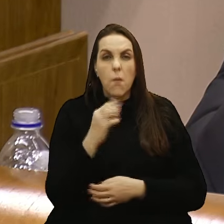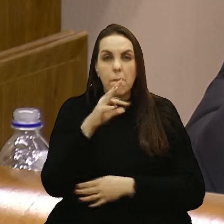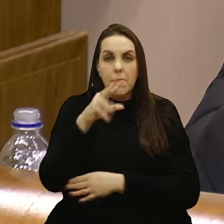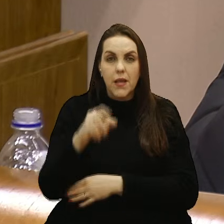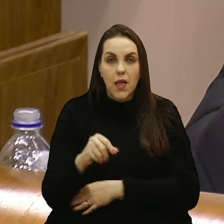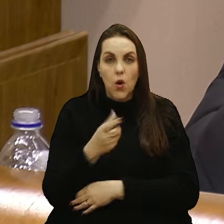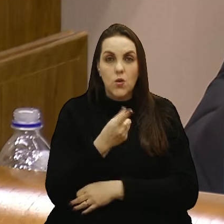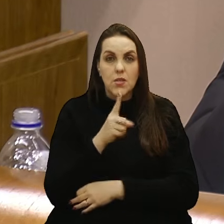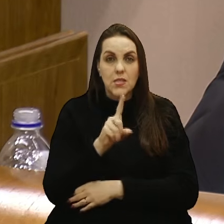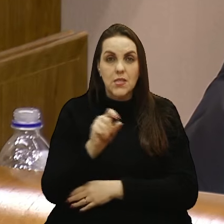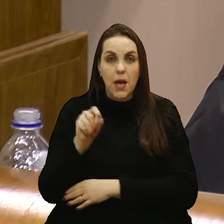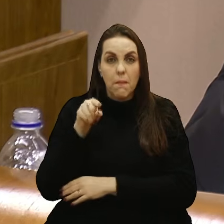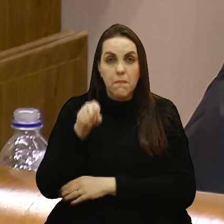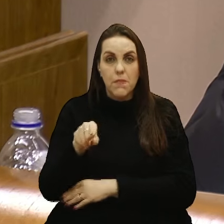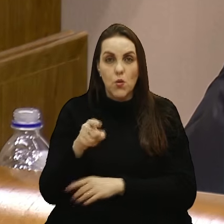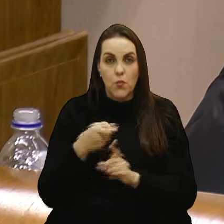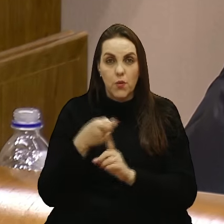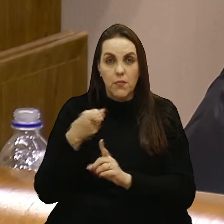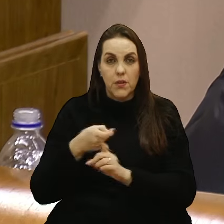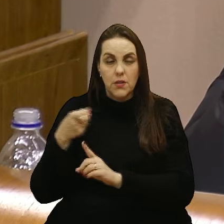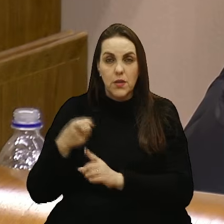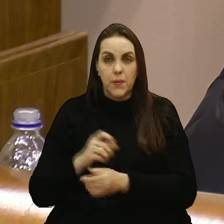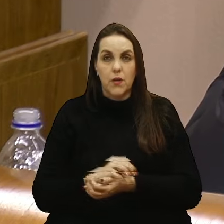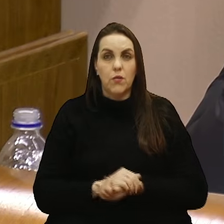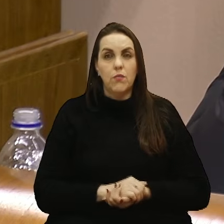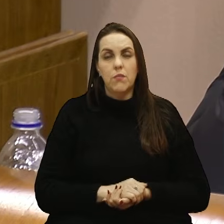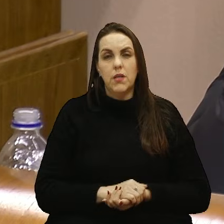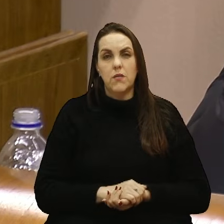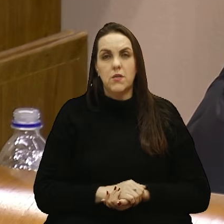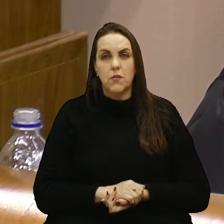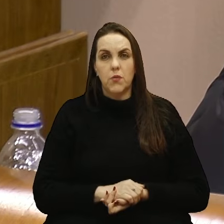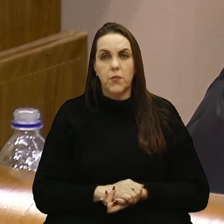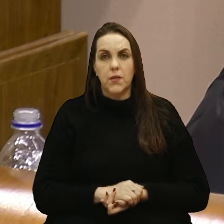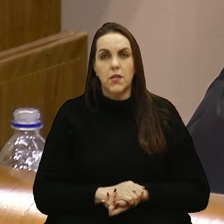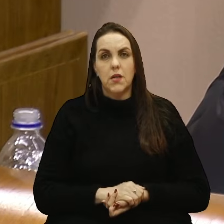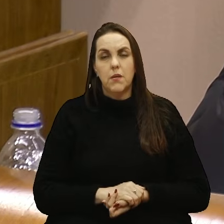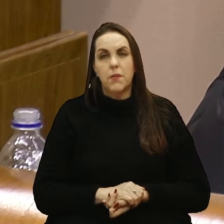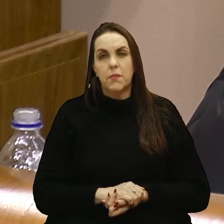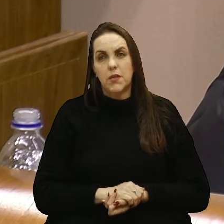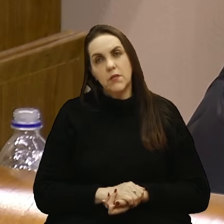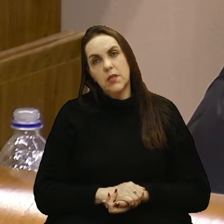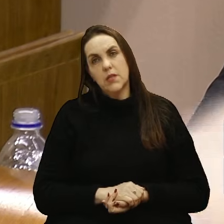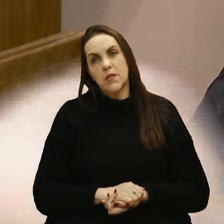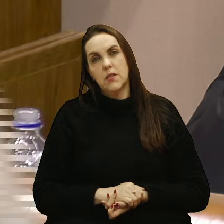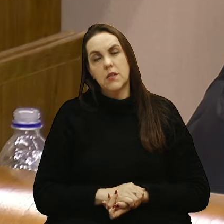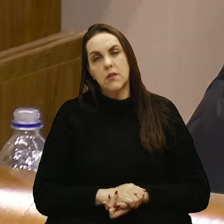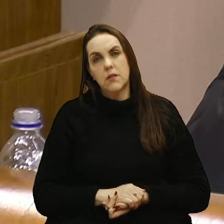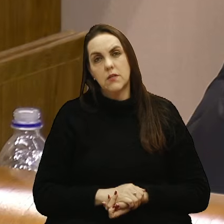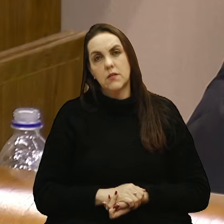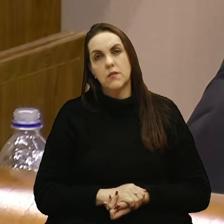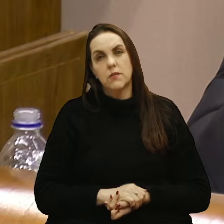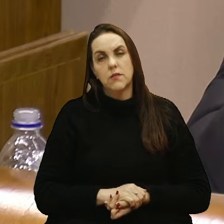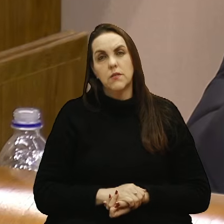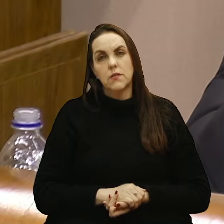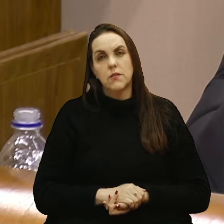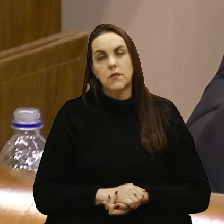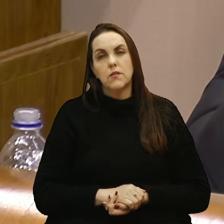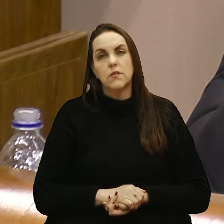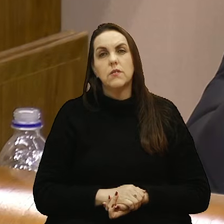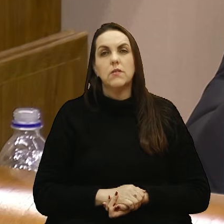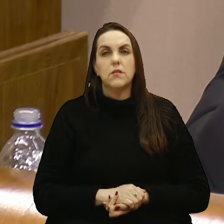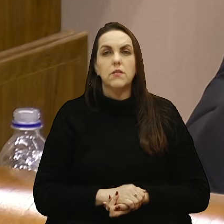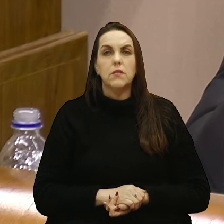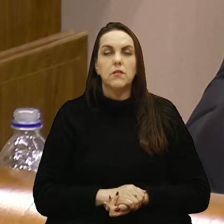mês, né? qual